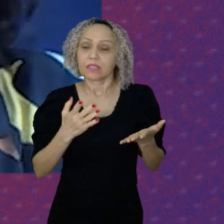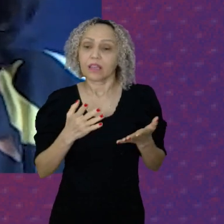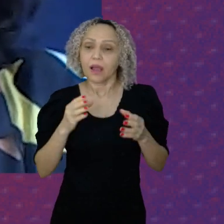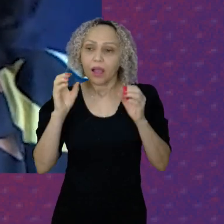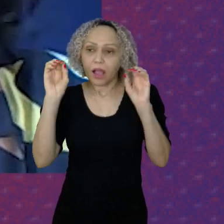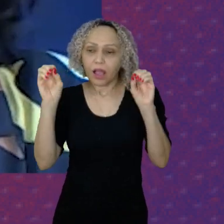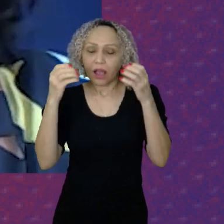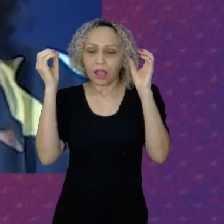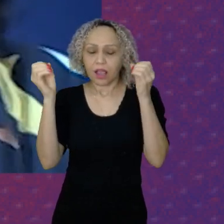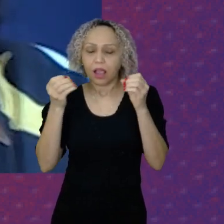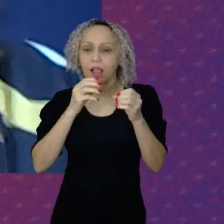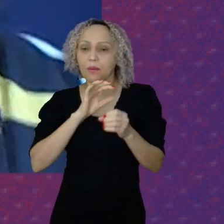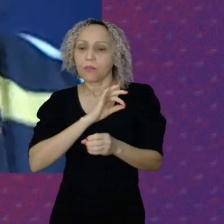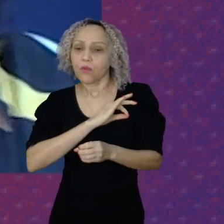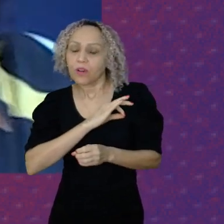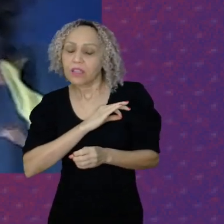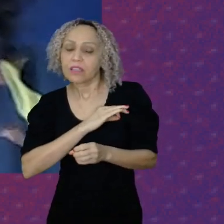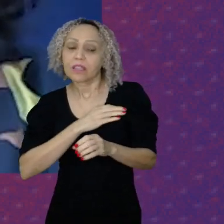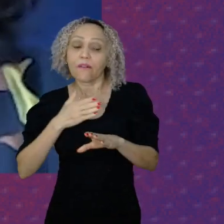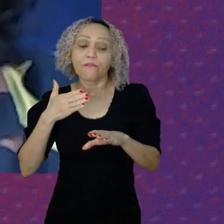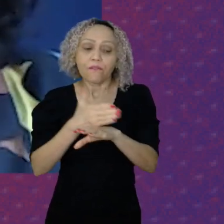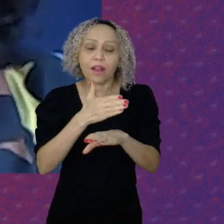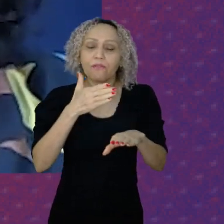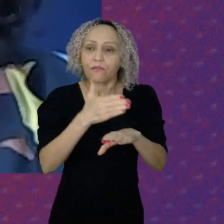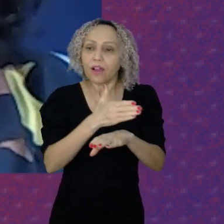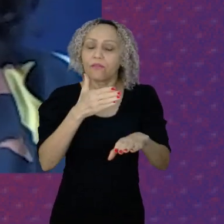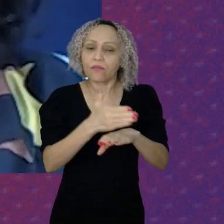do pânico, né, que é um